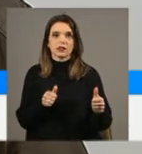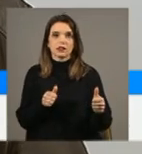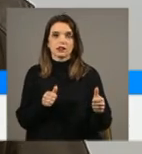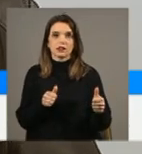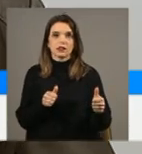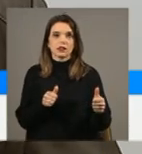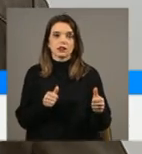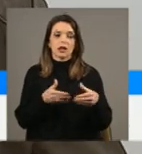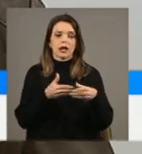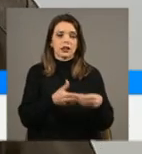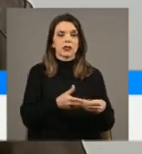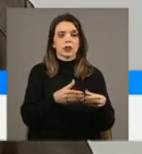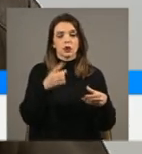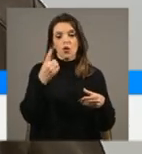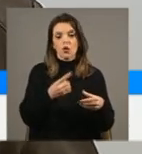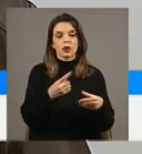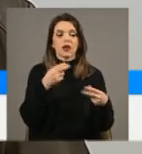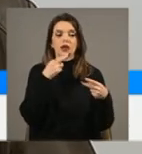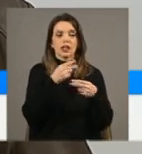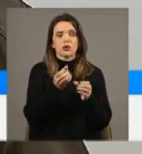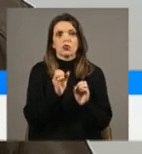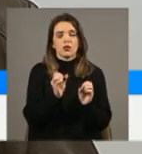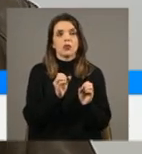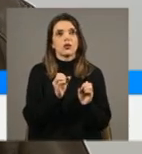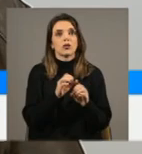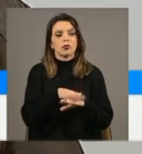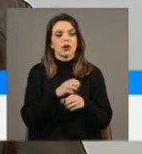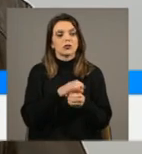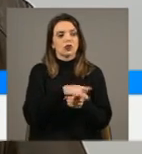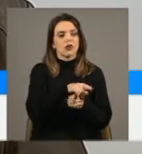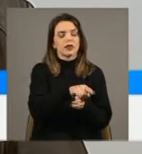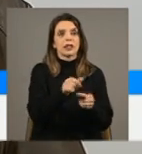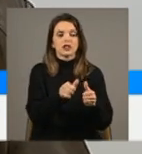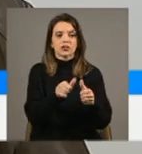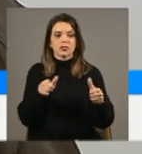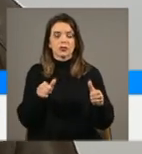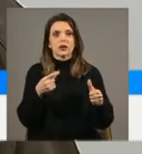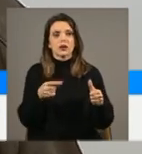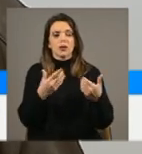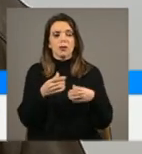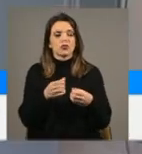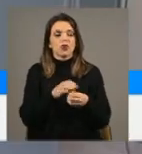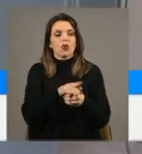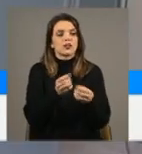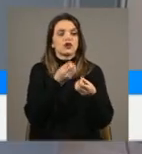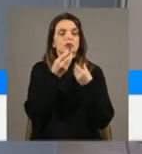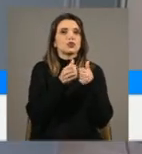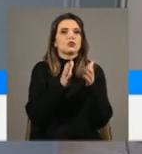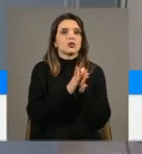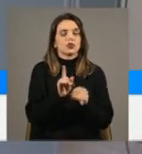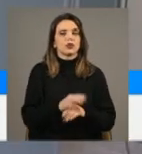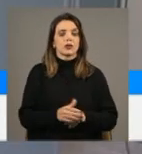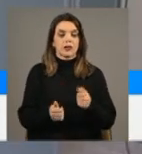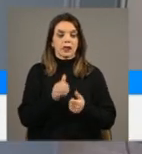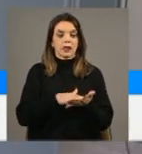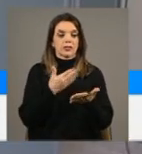dos líderes da Ordem, sem qualquer tipo de crítica, porque também houve o Covid, um certo distanciamento, mas o Covid não é explicação para tudo. Candidato da lista M,